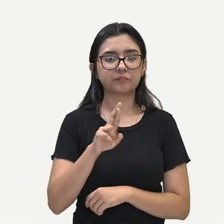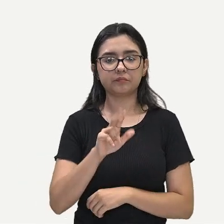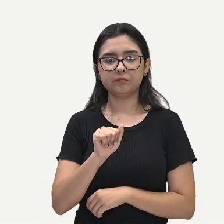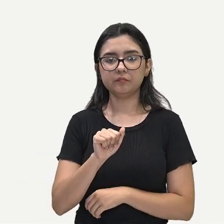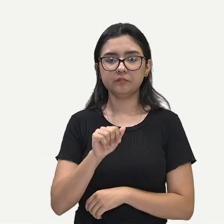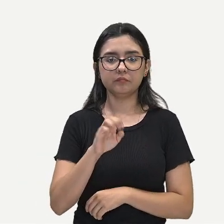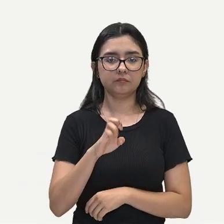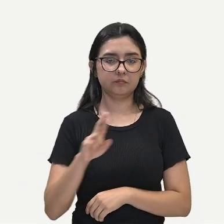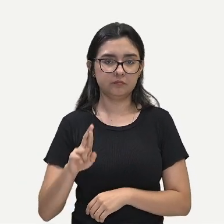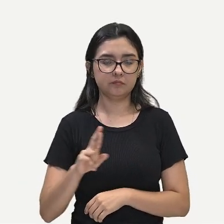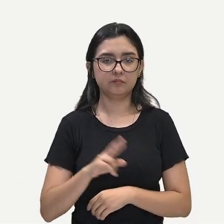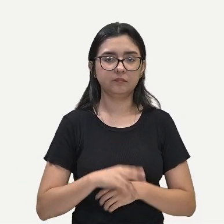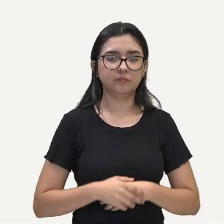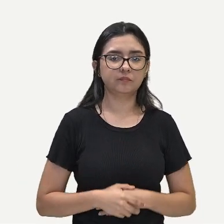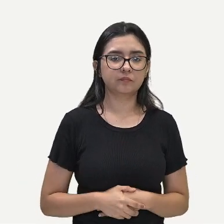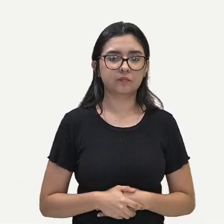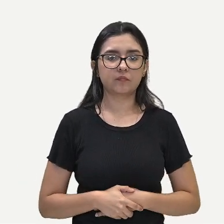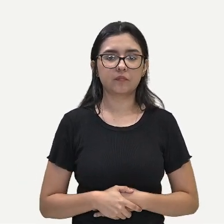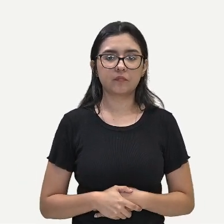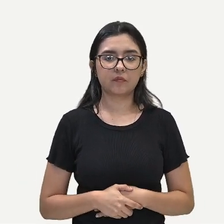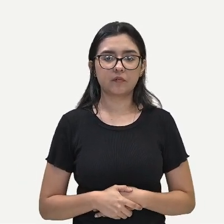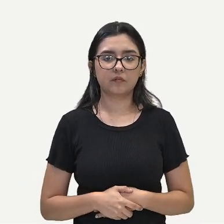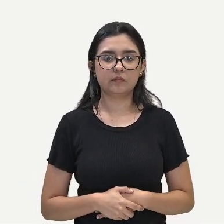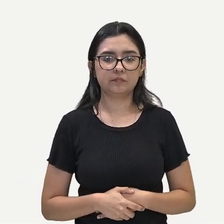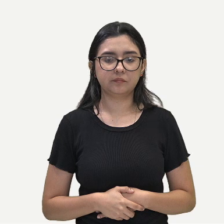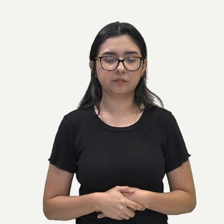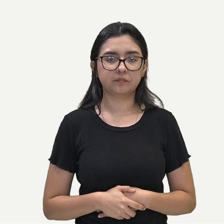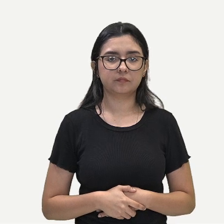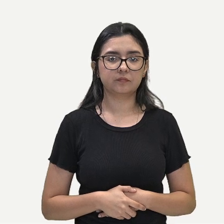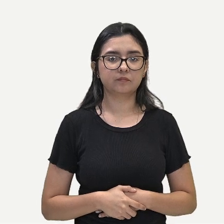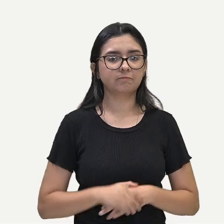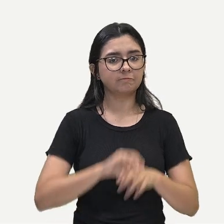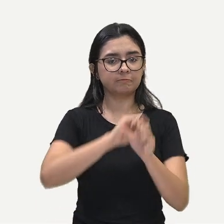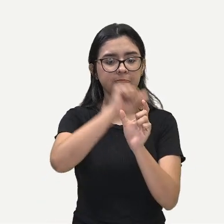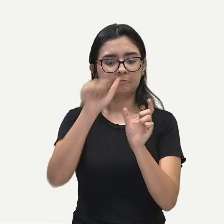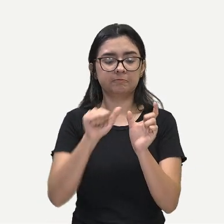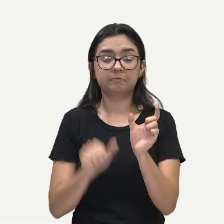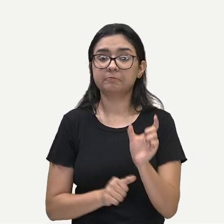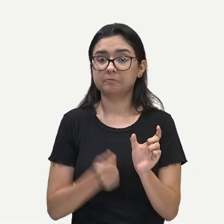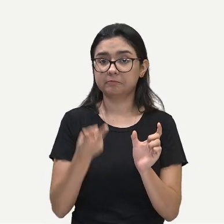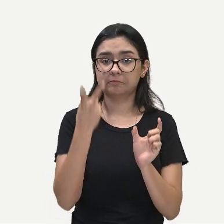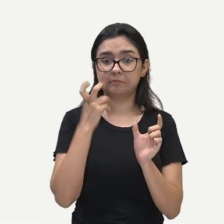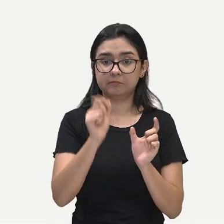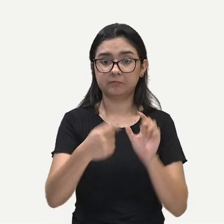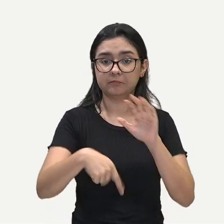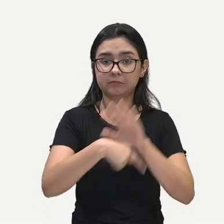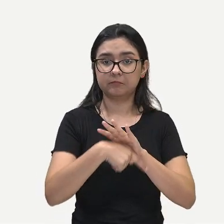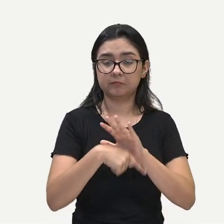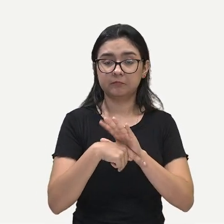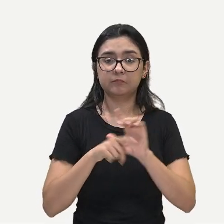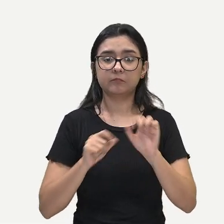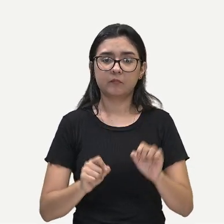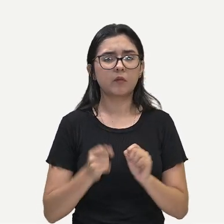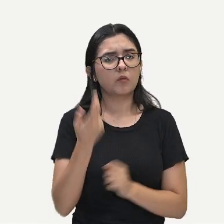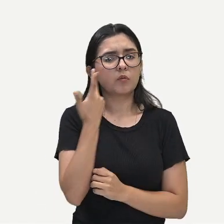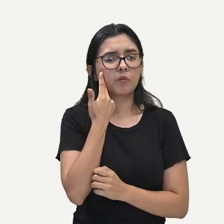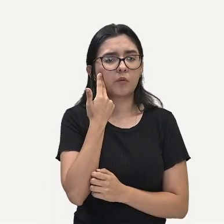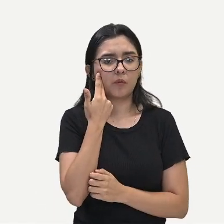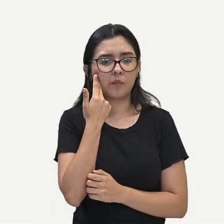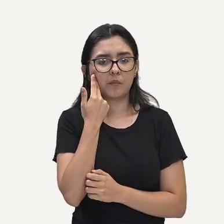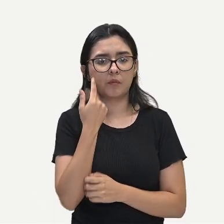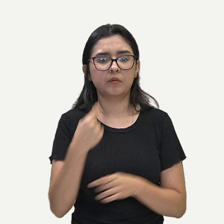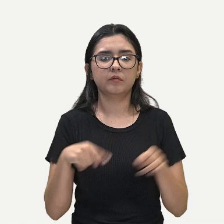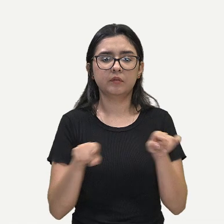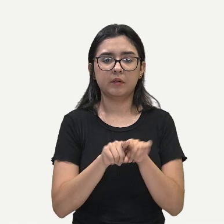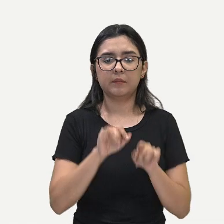trajo, trajimos, trajistes e trajeron. Percebam que na nossa conjugação padrão é ieron